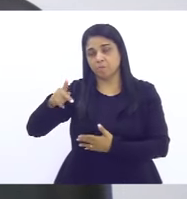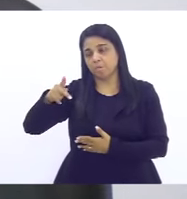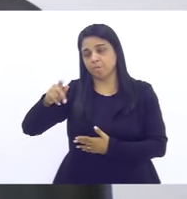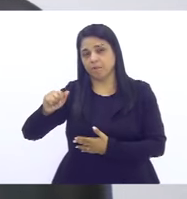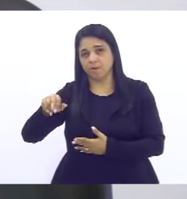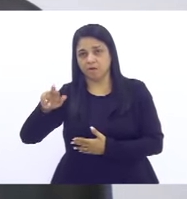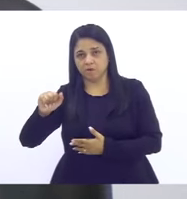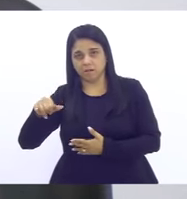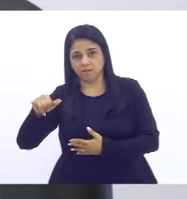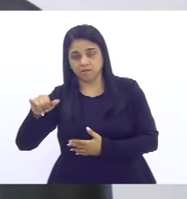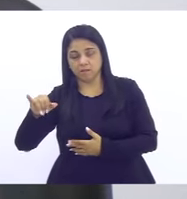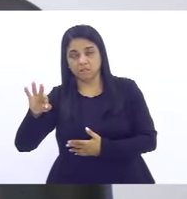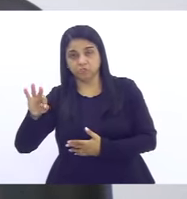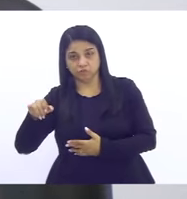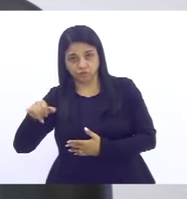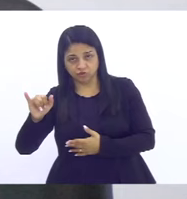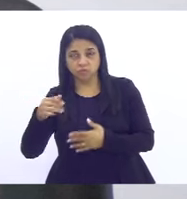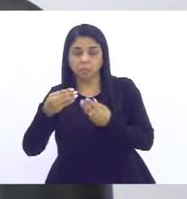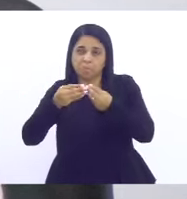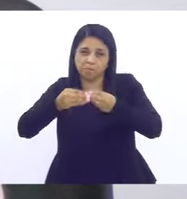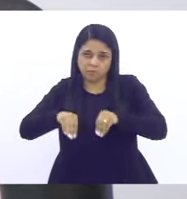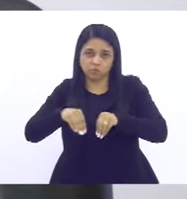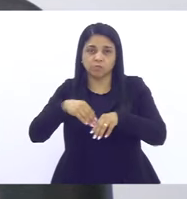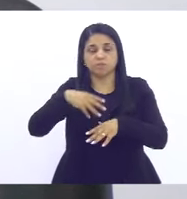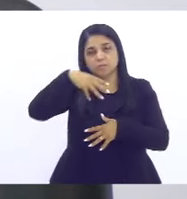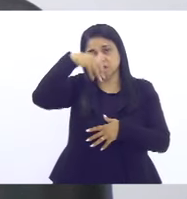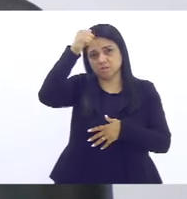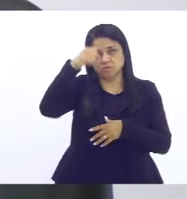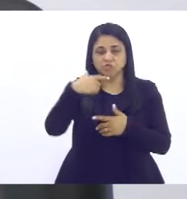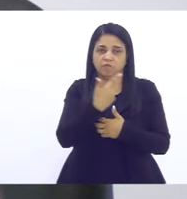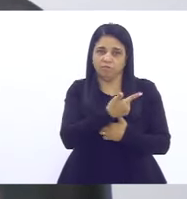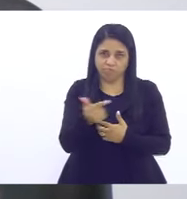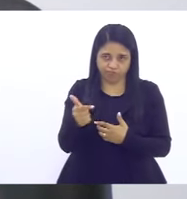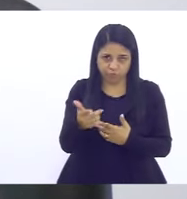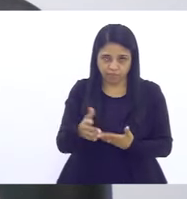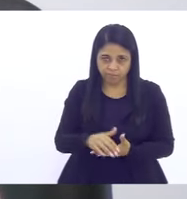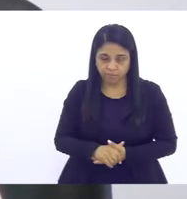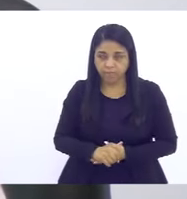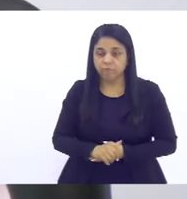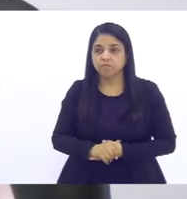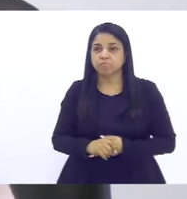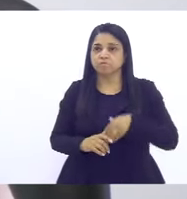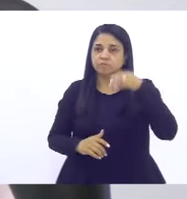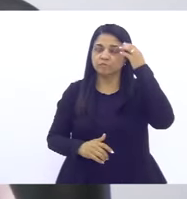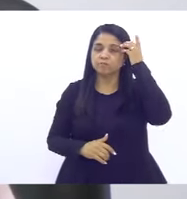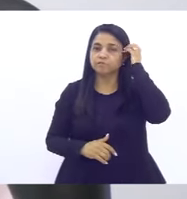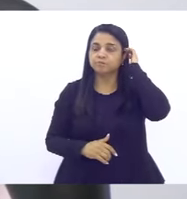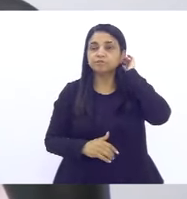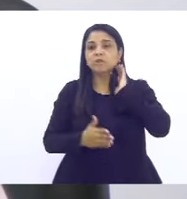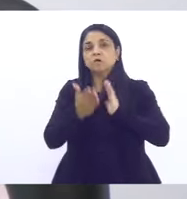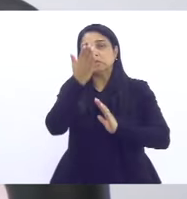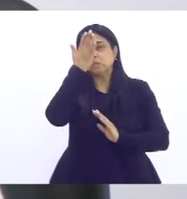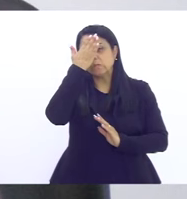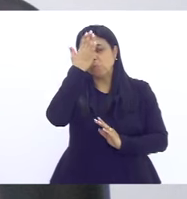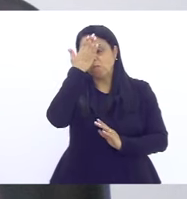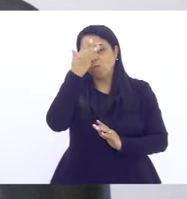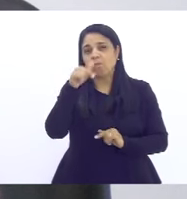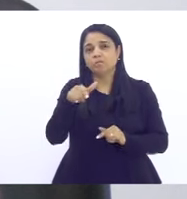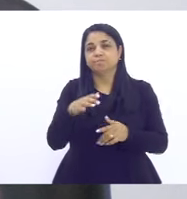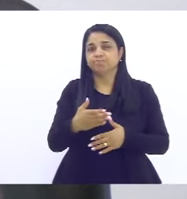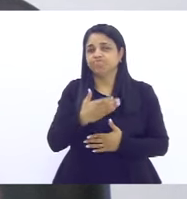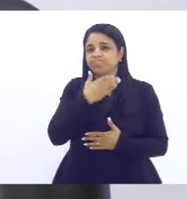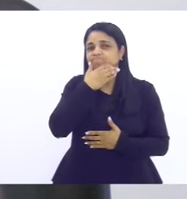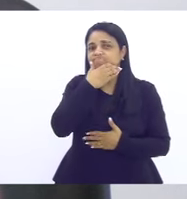energia. Eu quero dizer que eu acionei, assim que, né, soube do caso, da crise que se